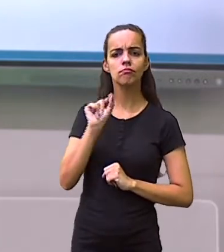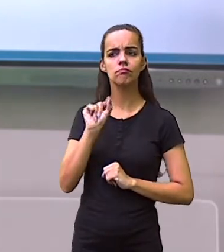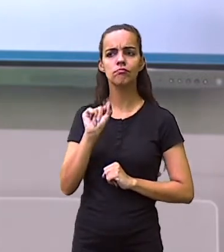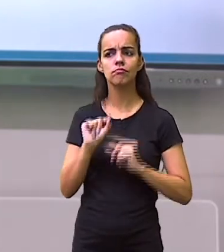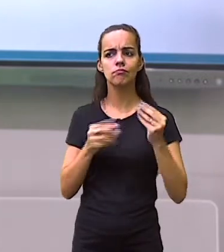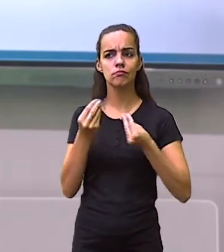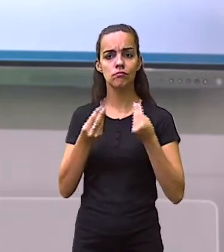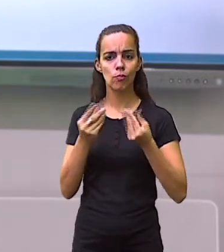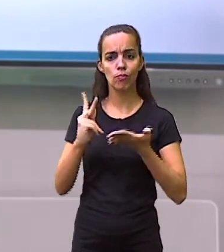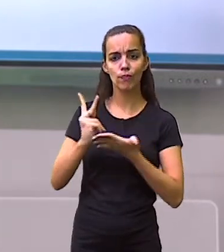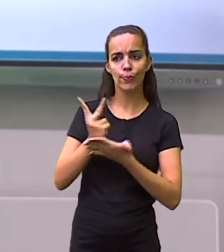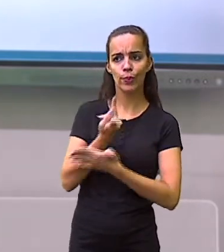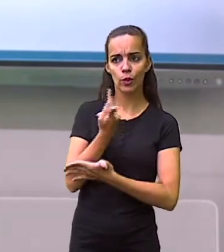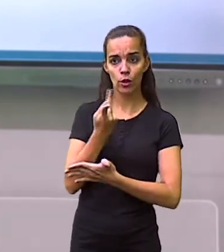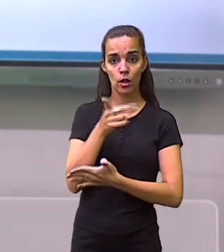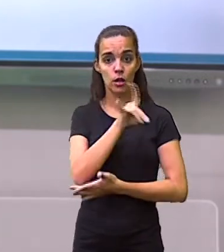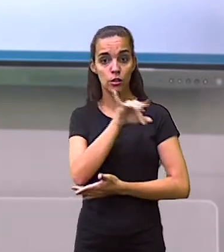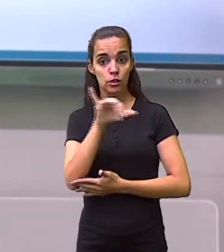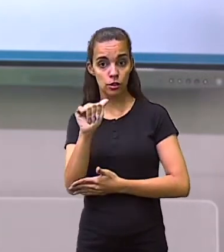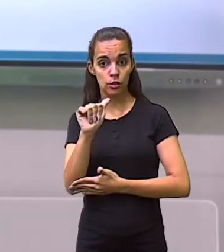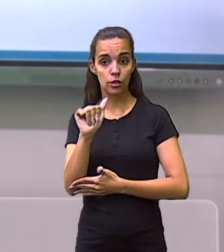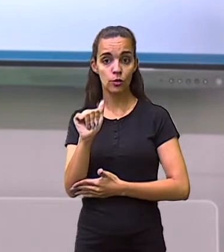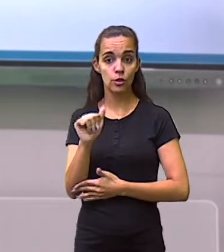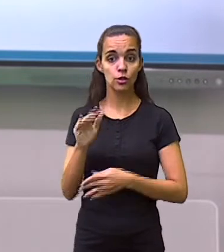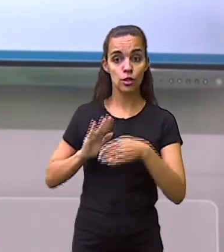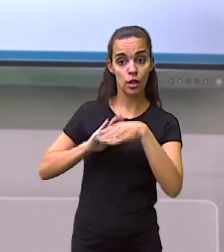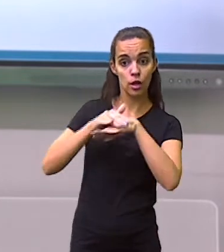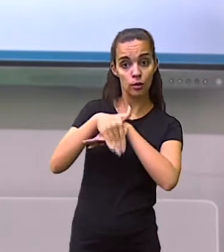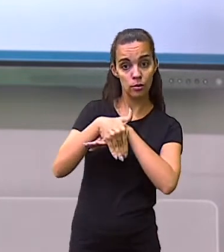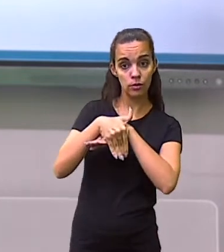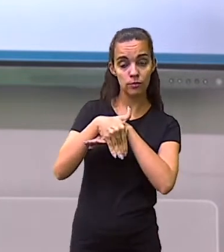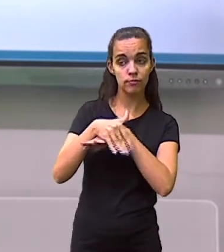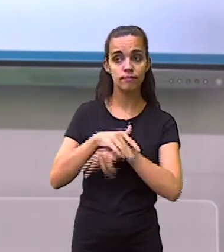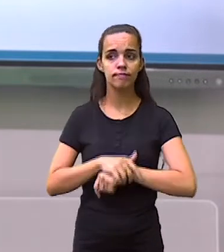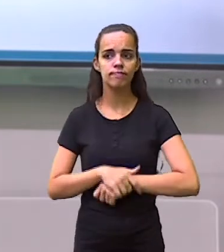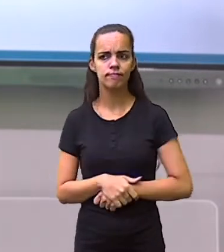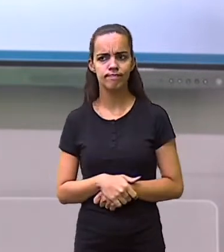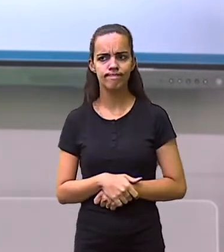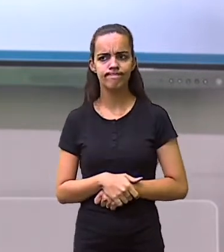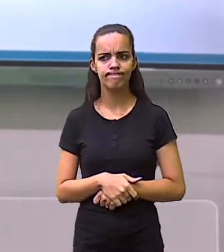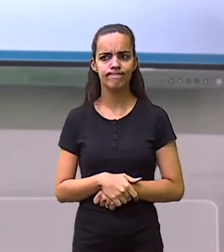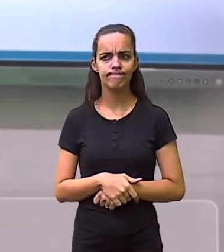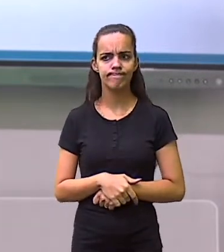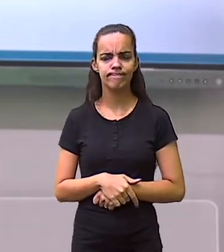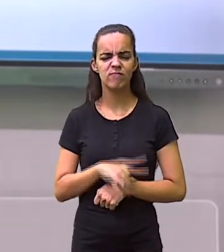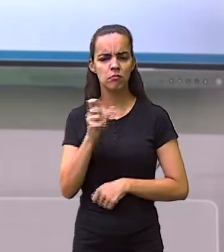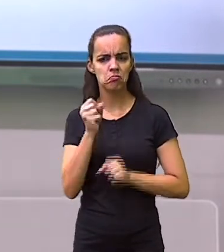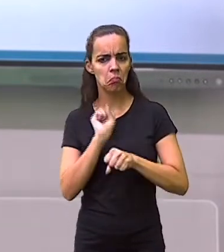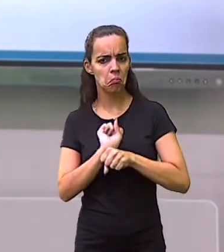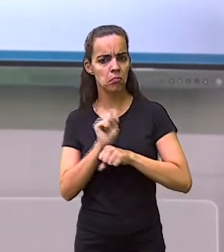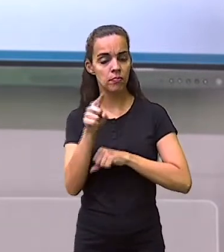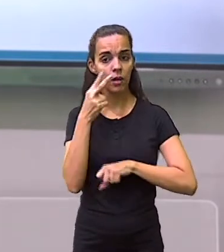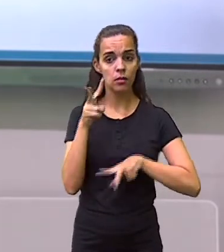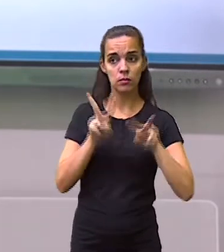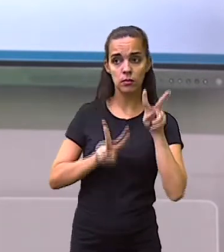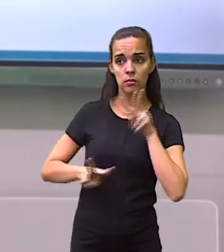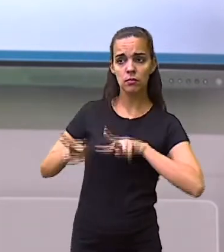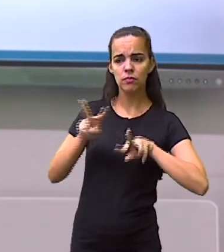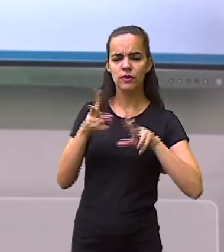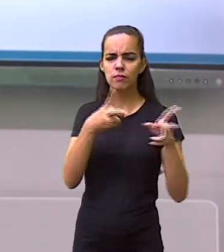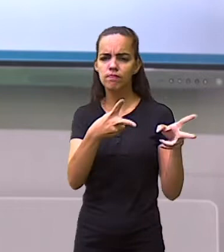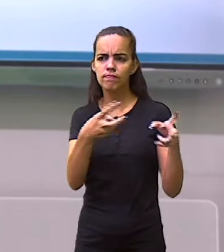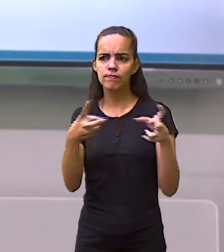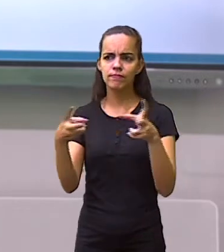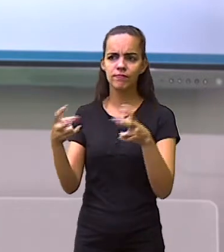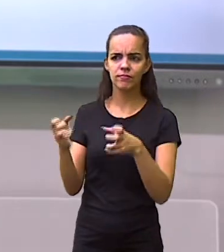como acontecem o dia e a noite? Se parar para observar,